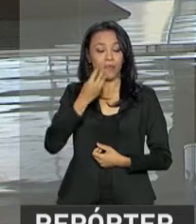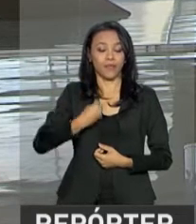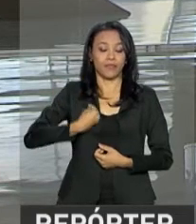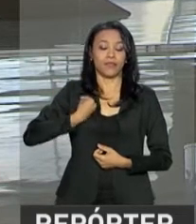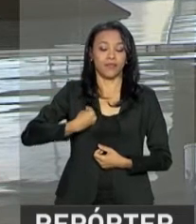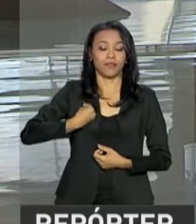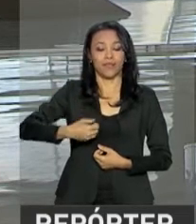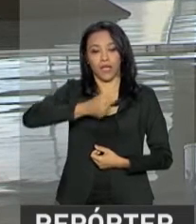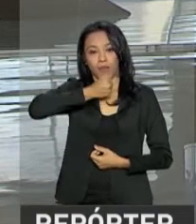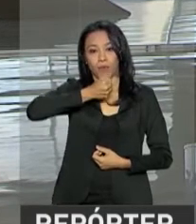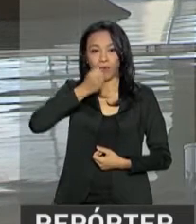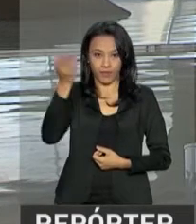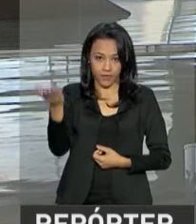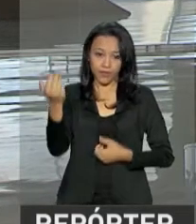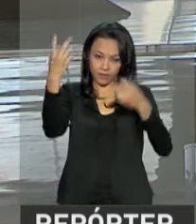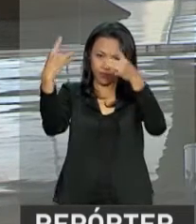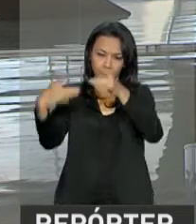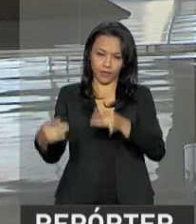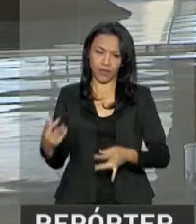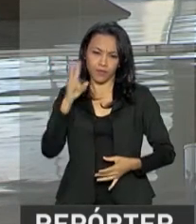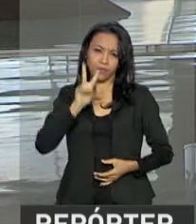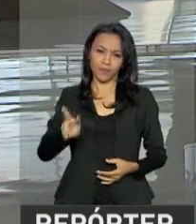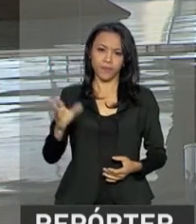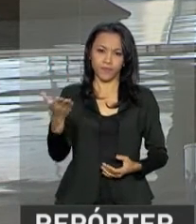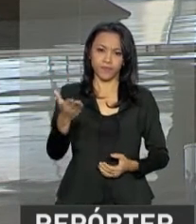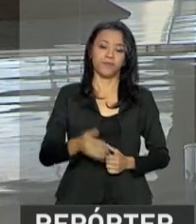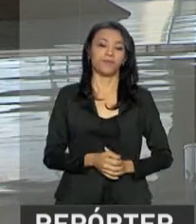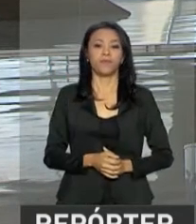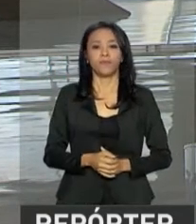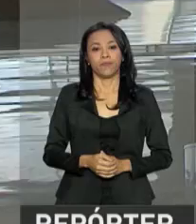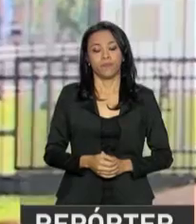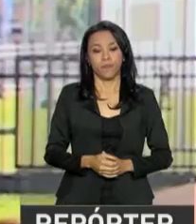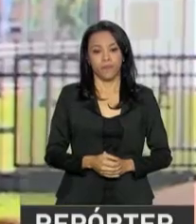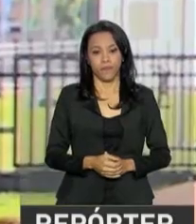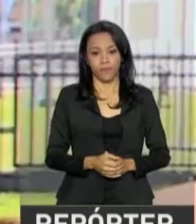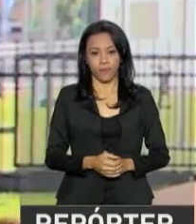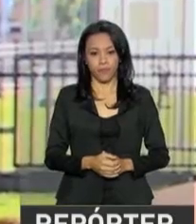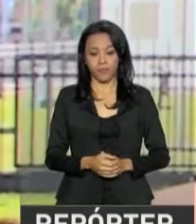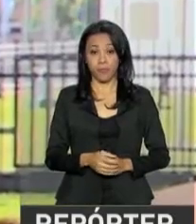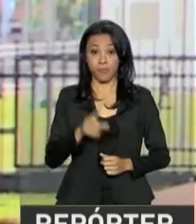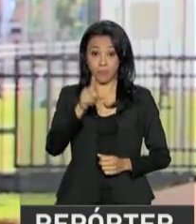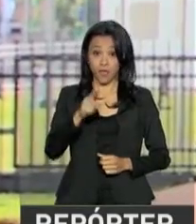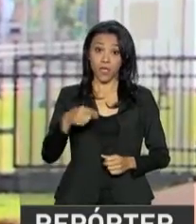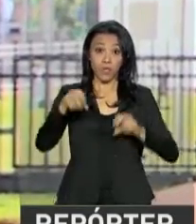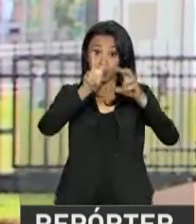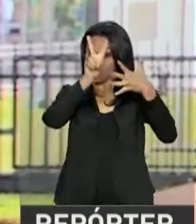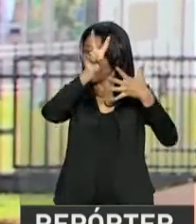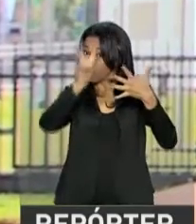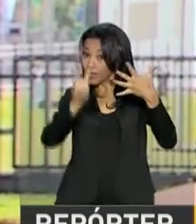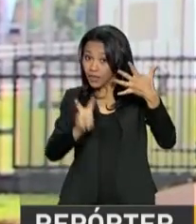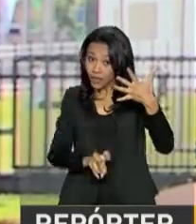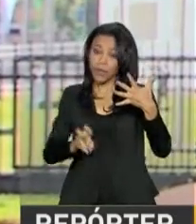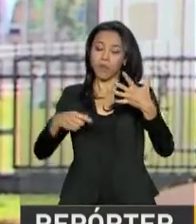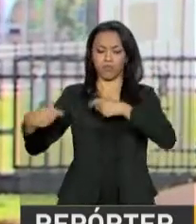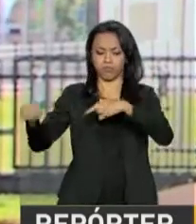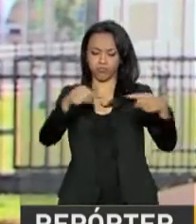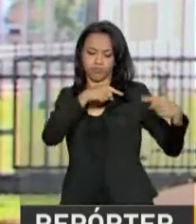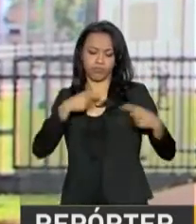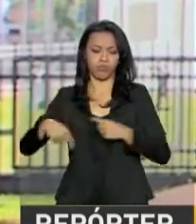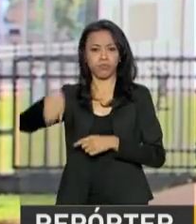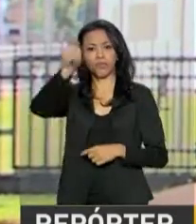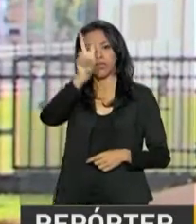mais detalhes dessa agenda vamos acompanhar entre os temas a serem debatidos na